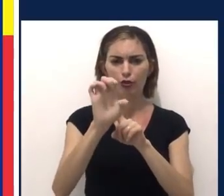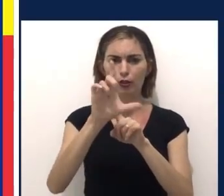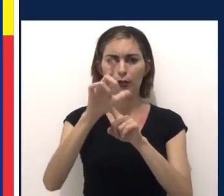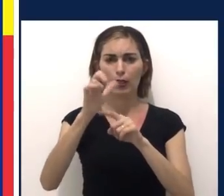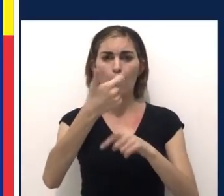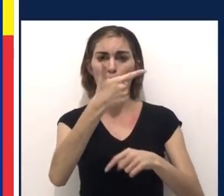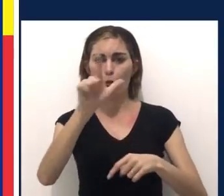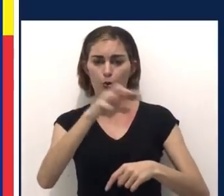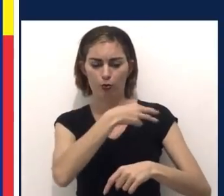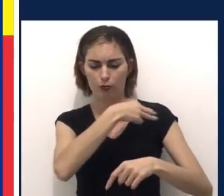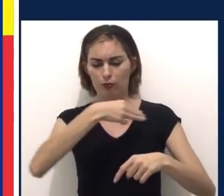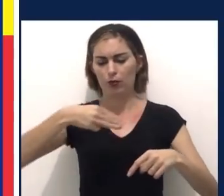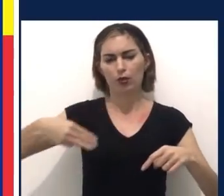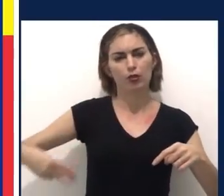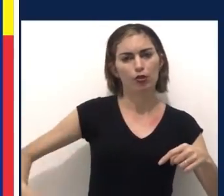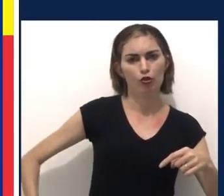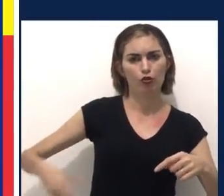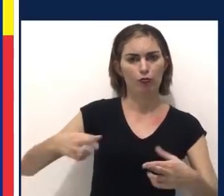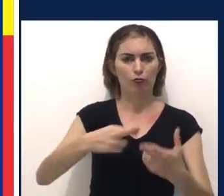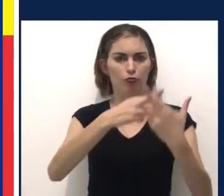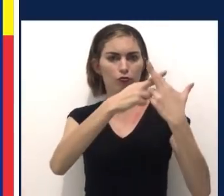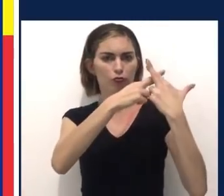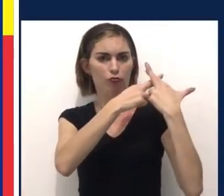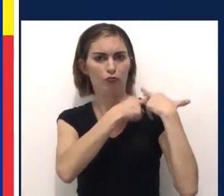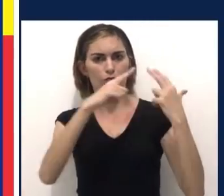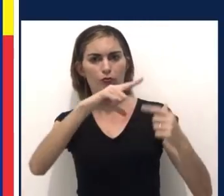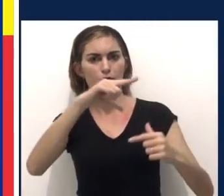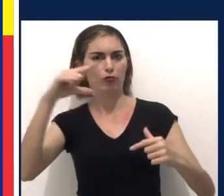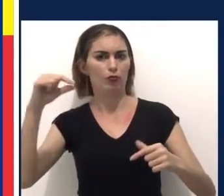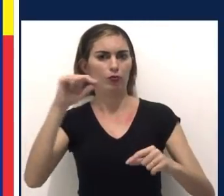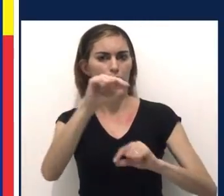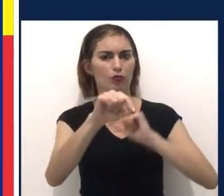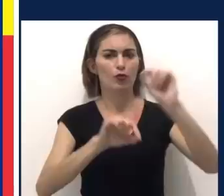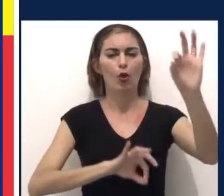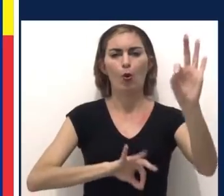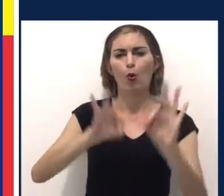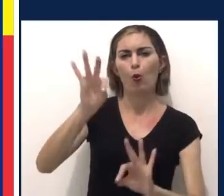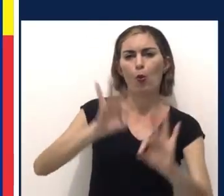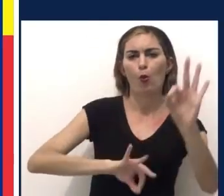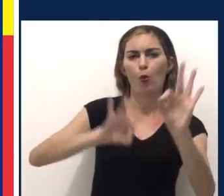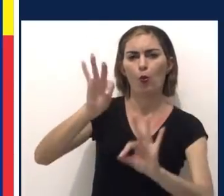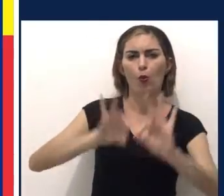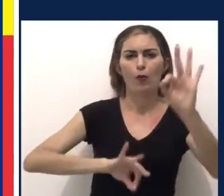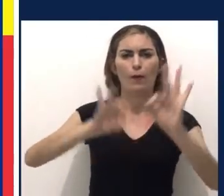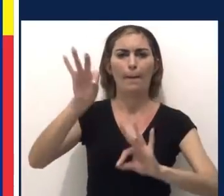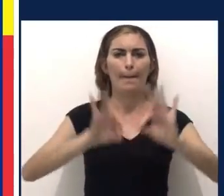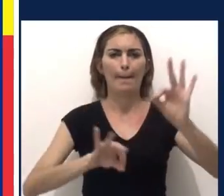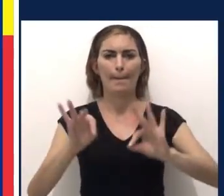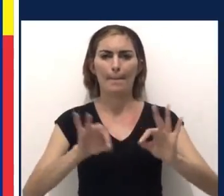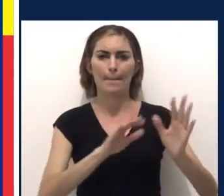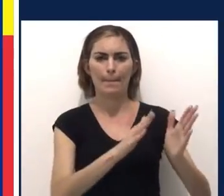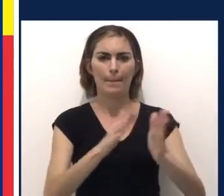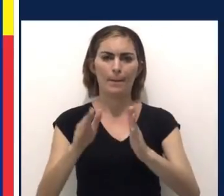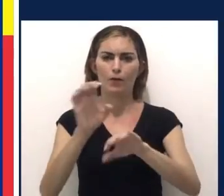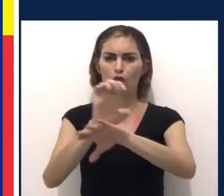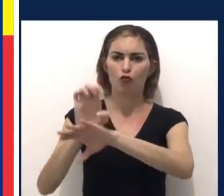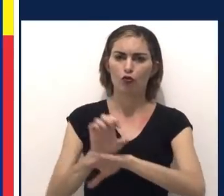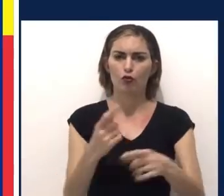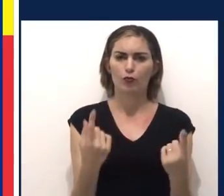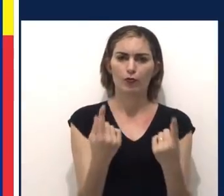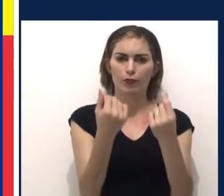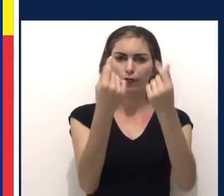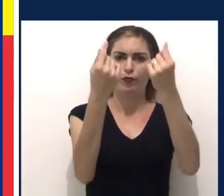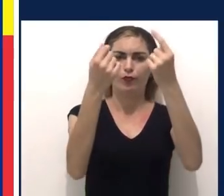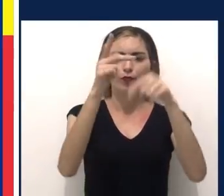Richelieu, outro ministro ficou encarregado de reformar os